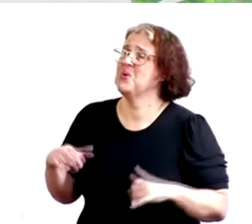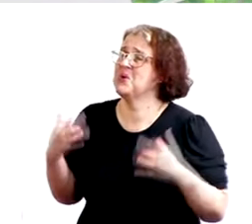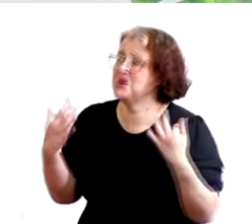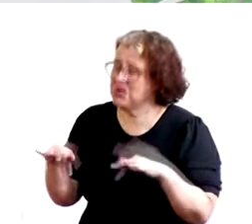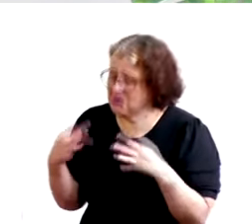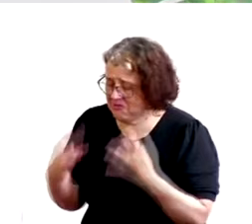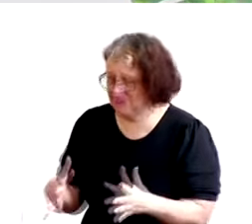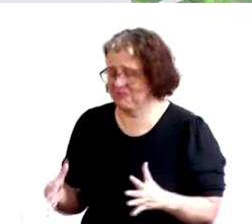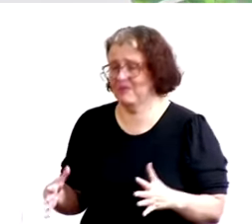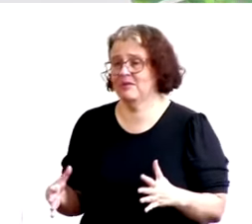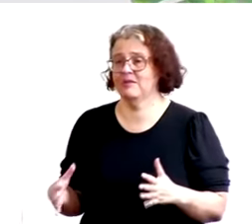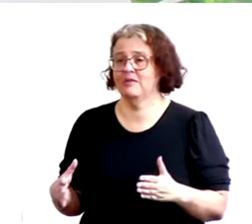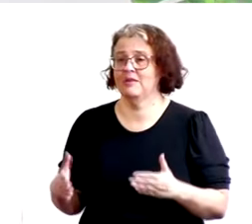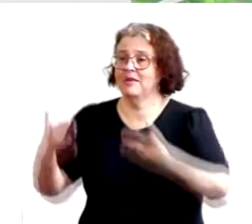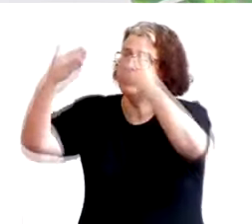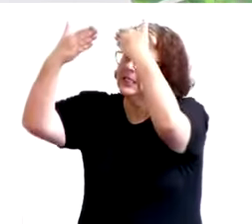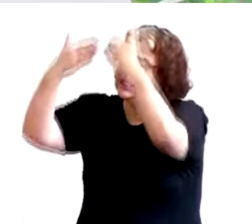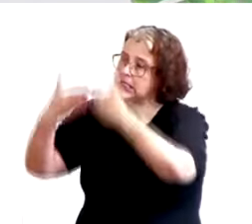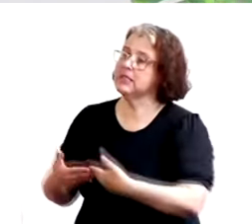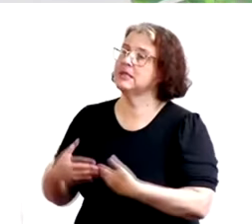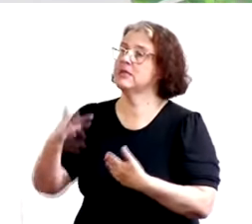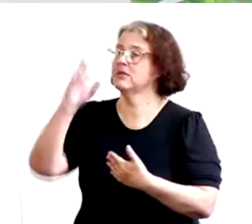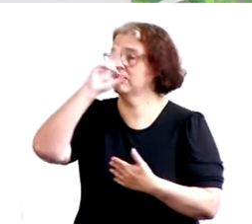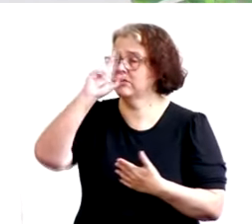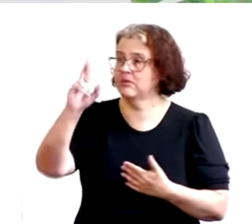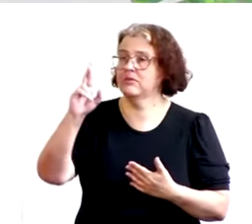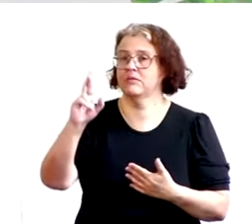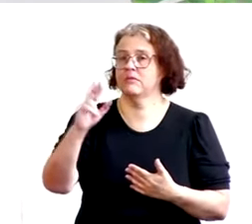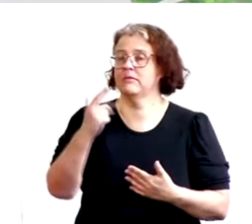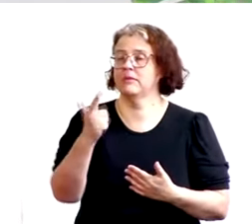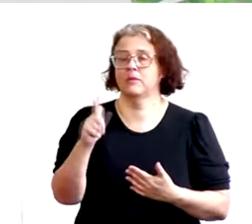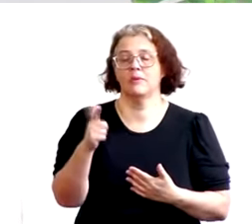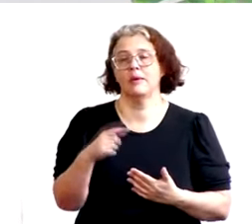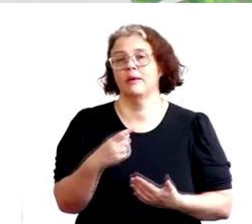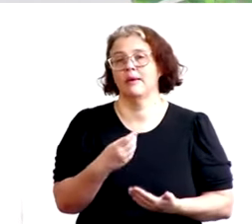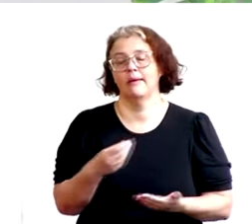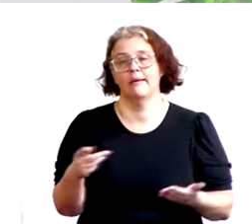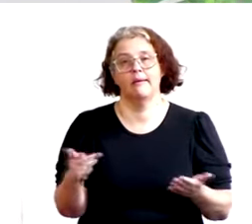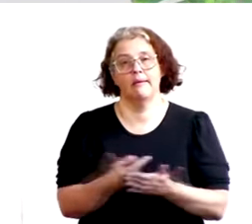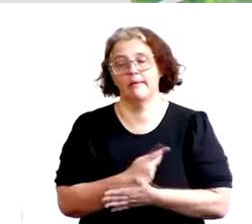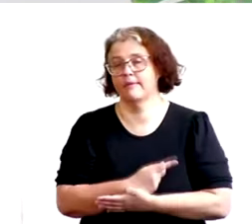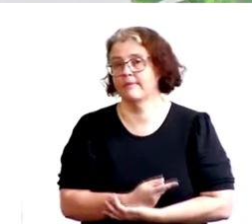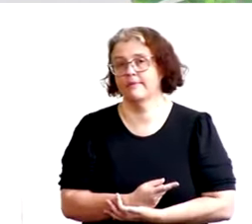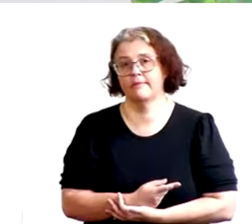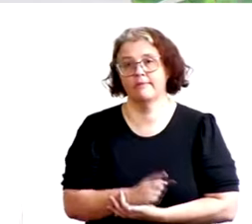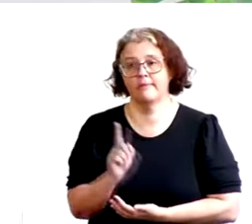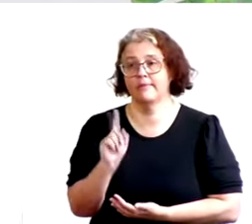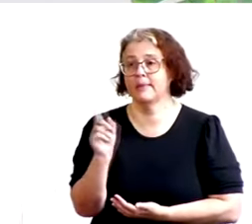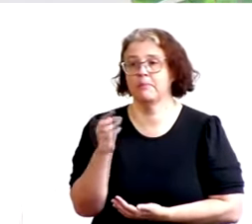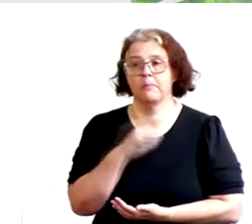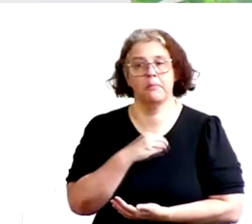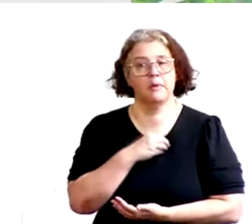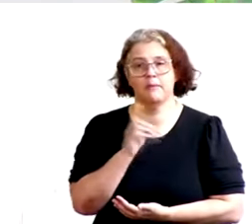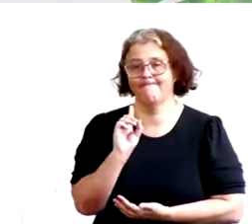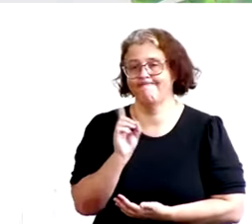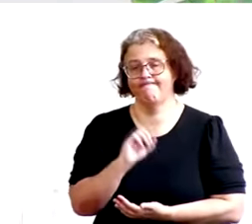angústia diante do senhor não é errado não é pecado